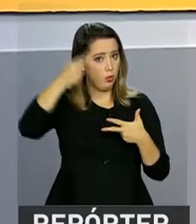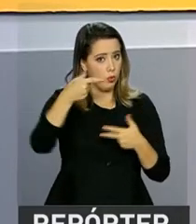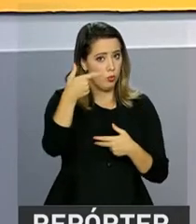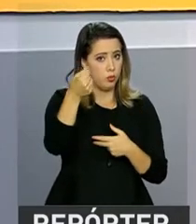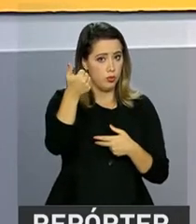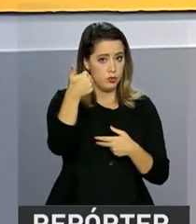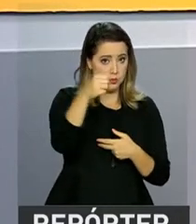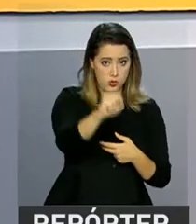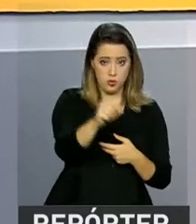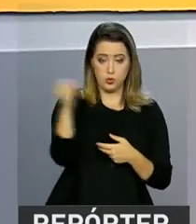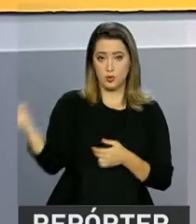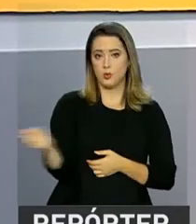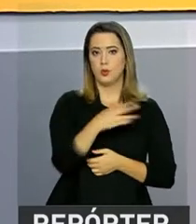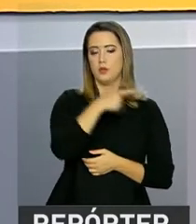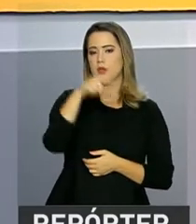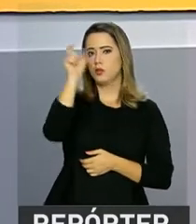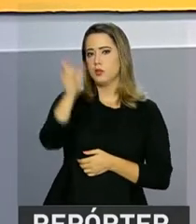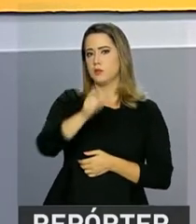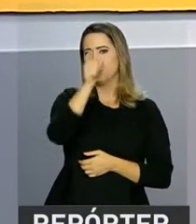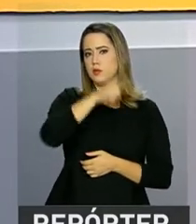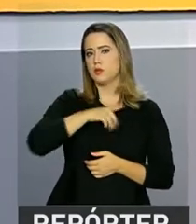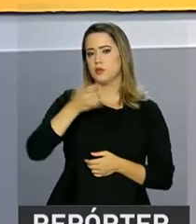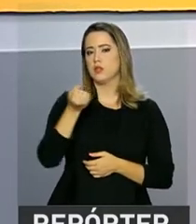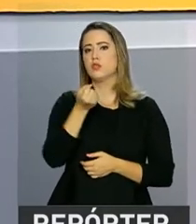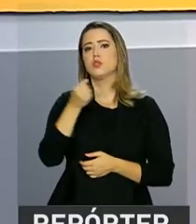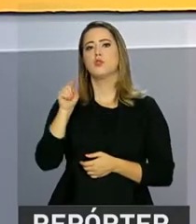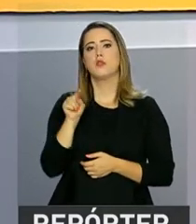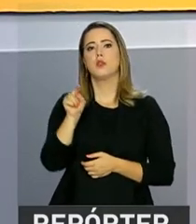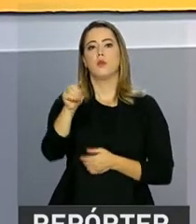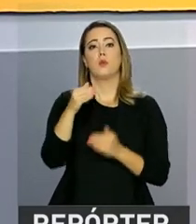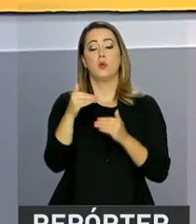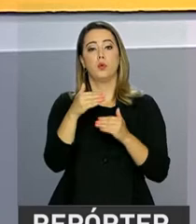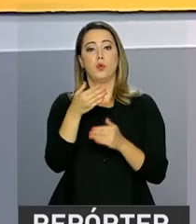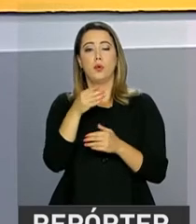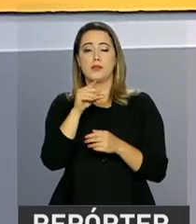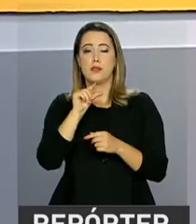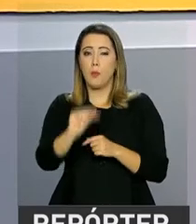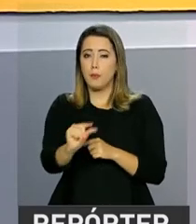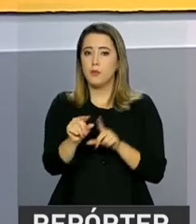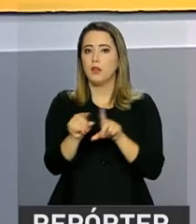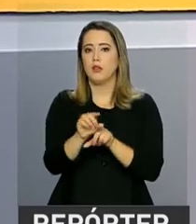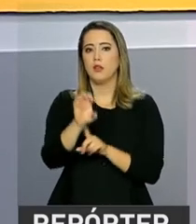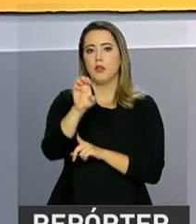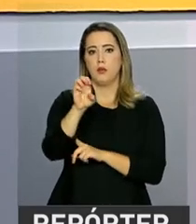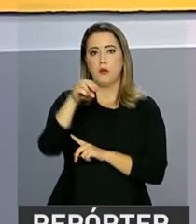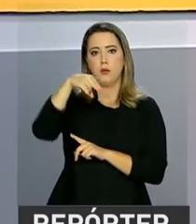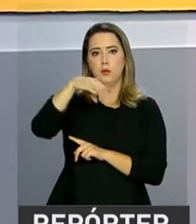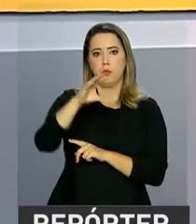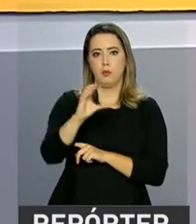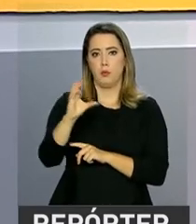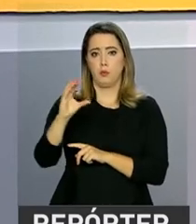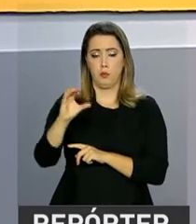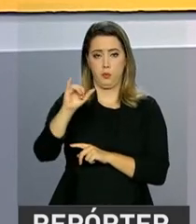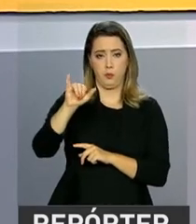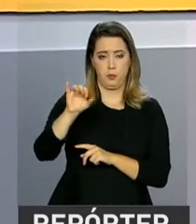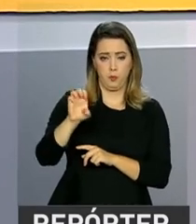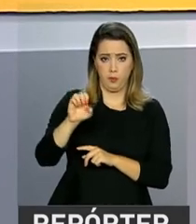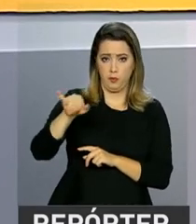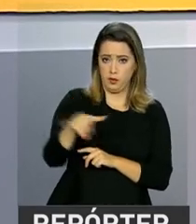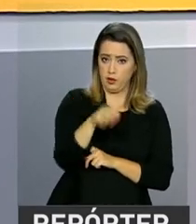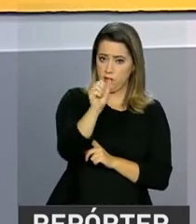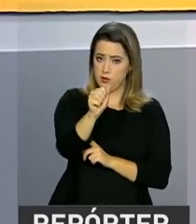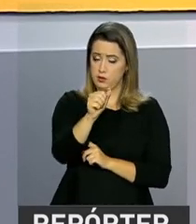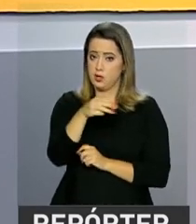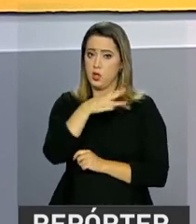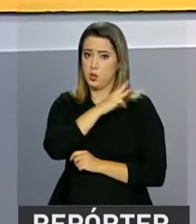vai ter novidade. Os candidatos que obtiverem pontuação mínima no exame para o Enseja, que é a certificação de competências de jovens e